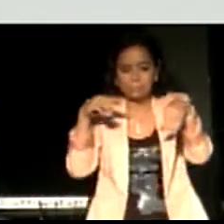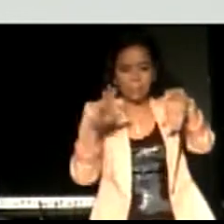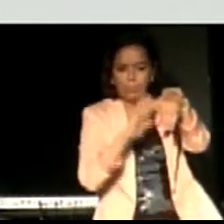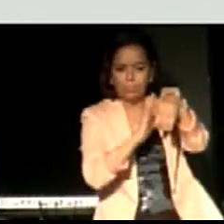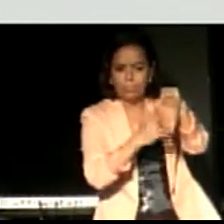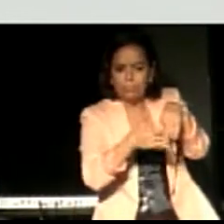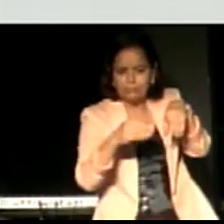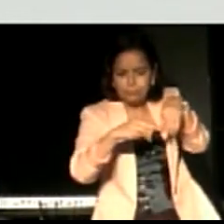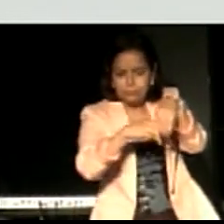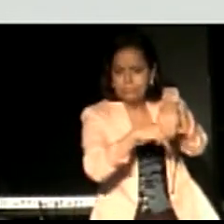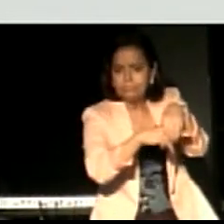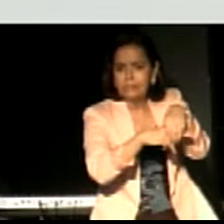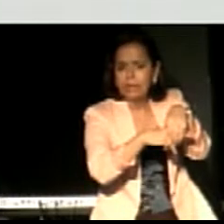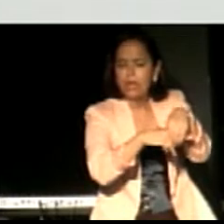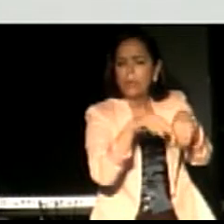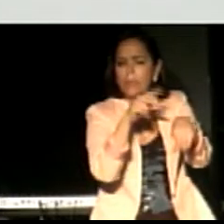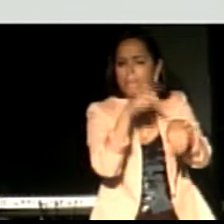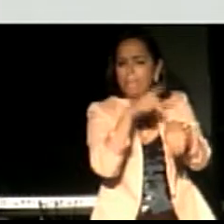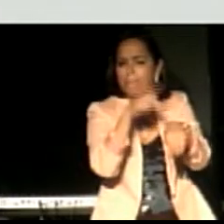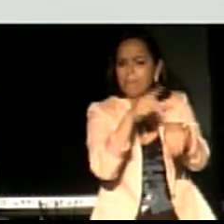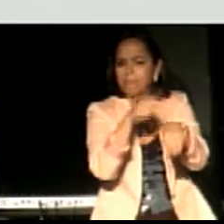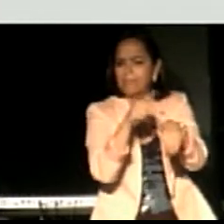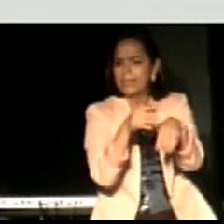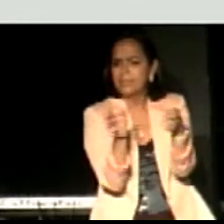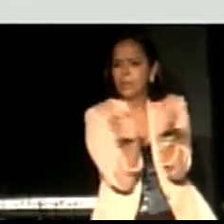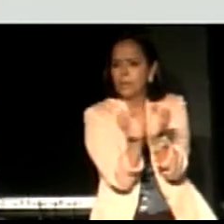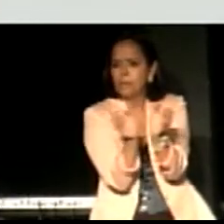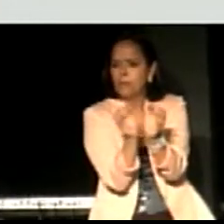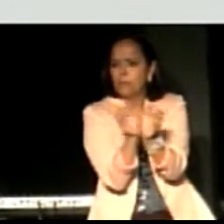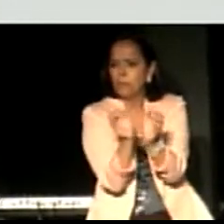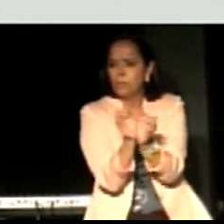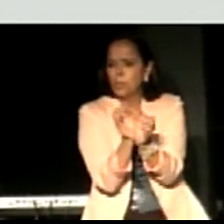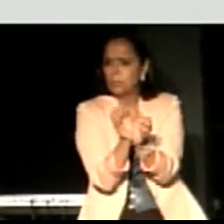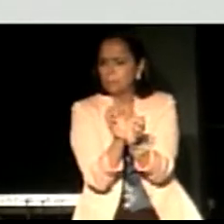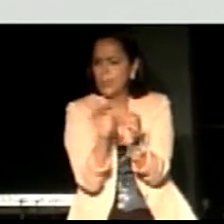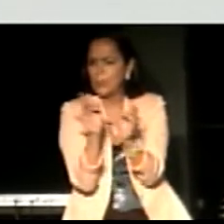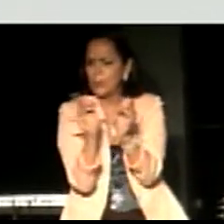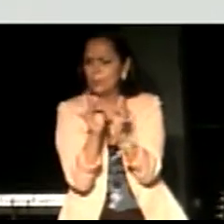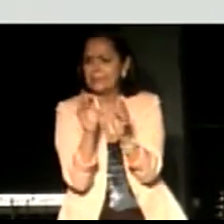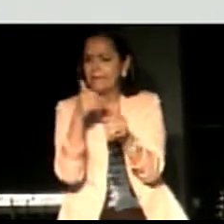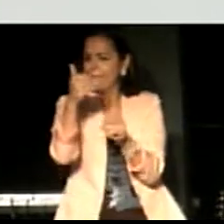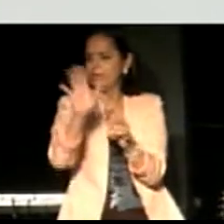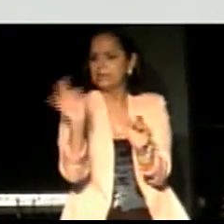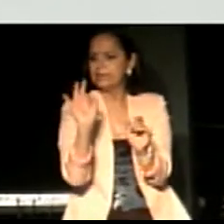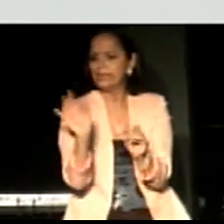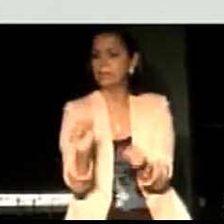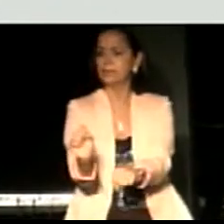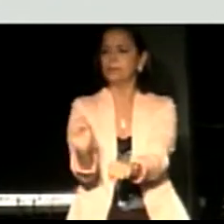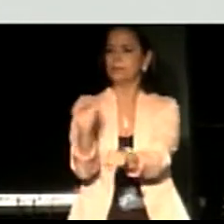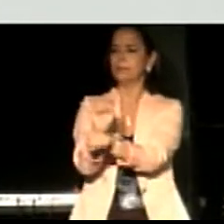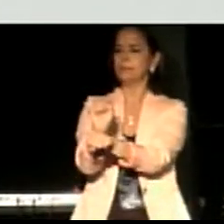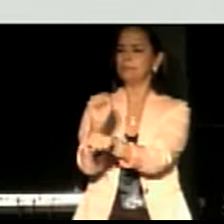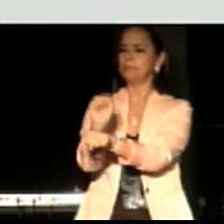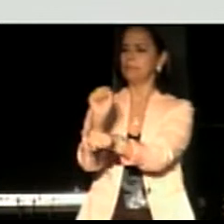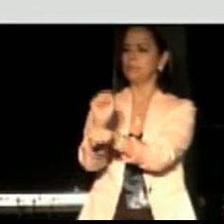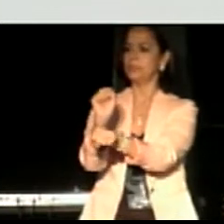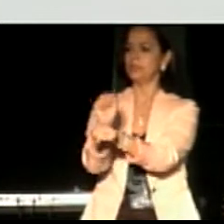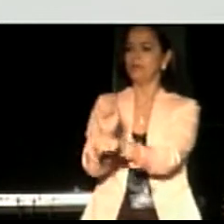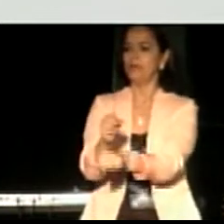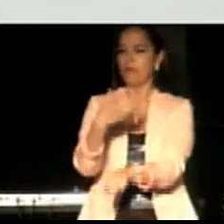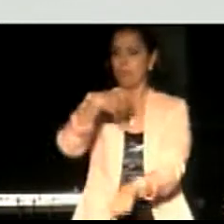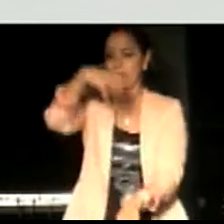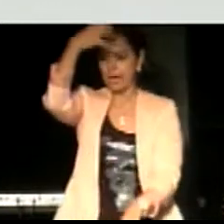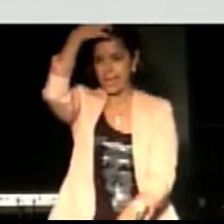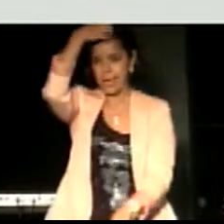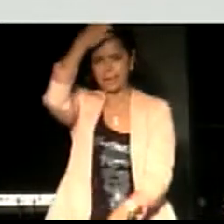próximo ali do Mar Morto, e eram grupos que esperavam um Messias monástico e